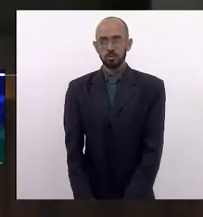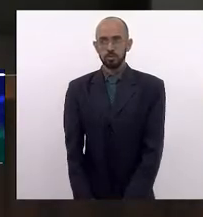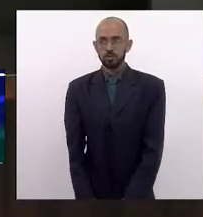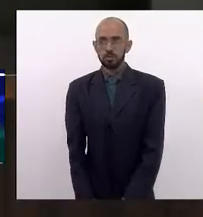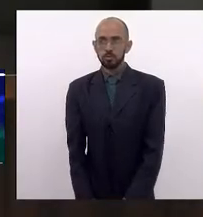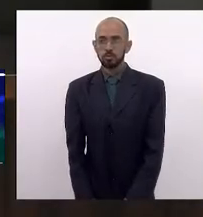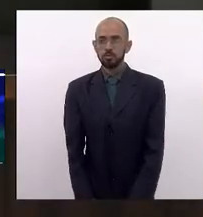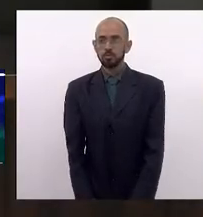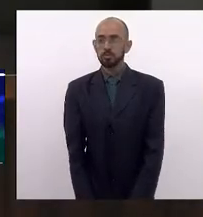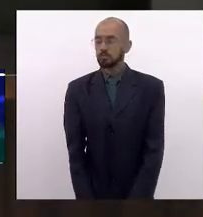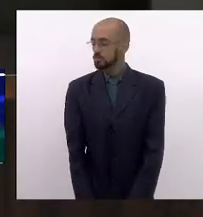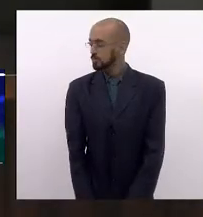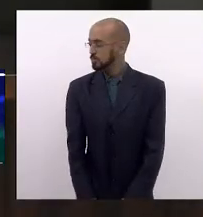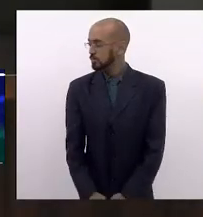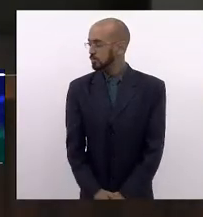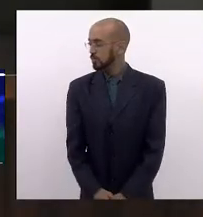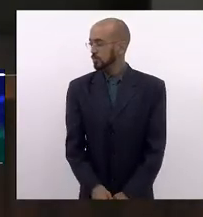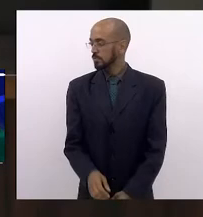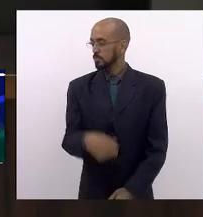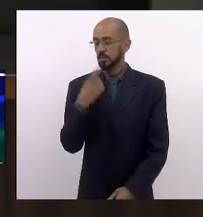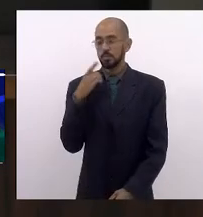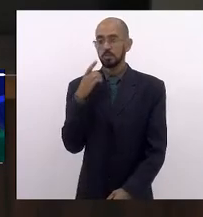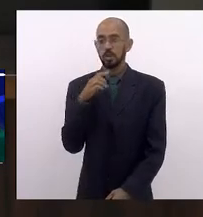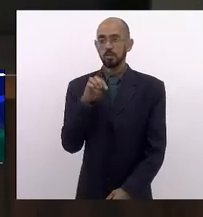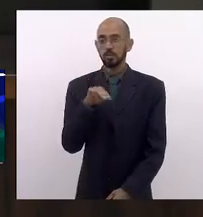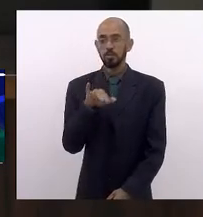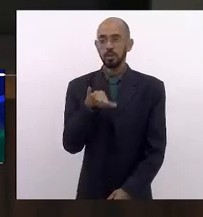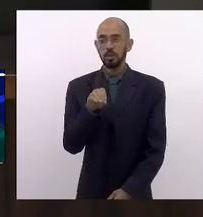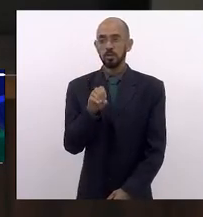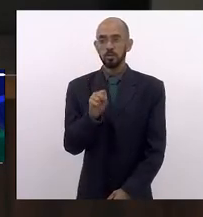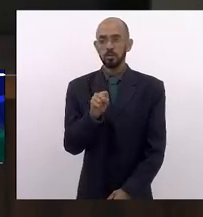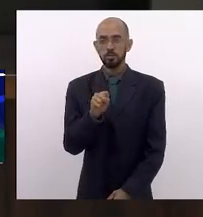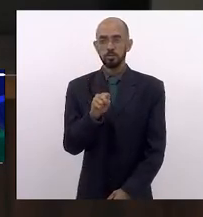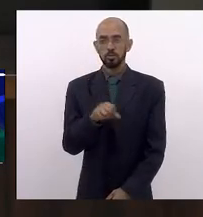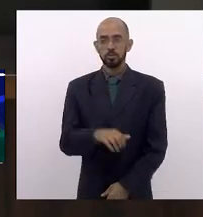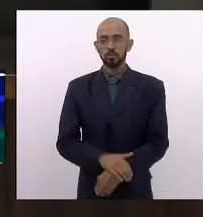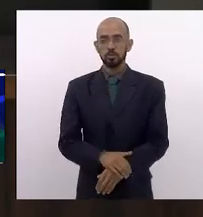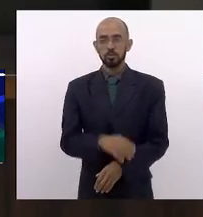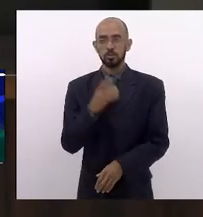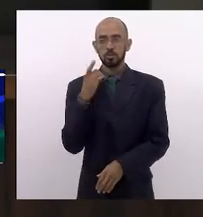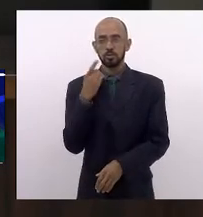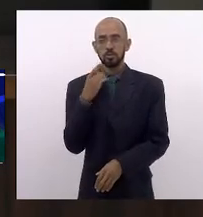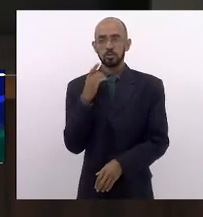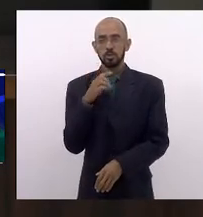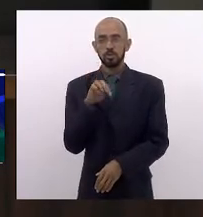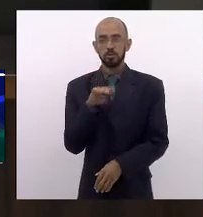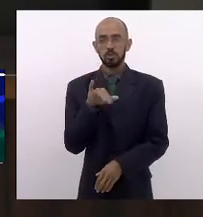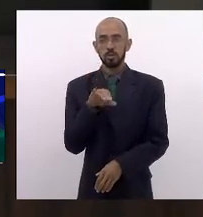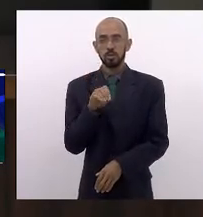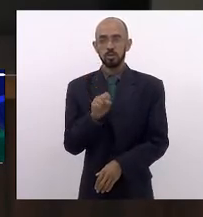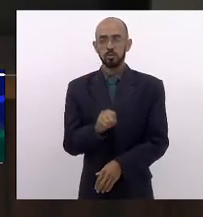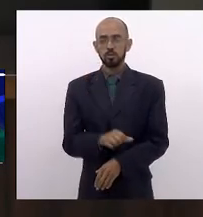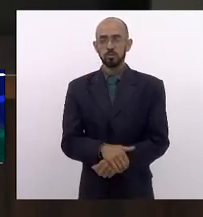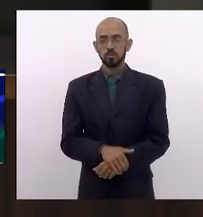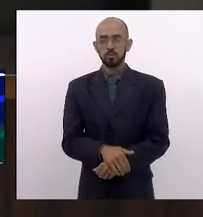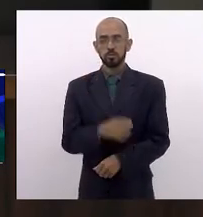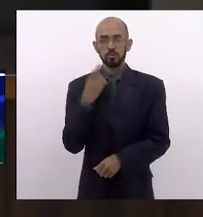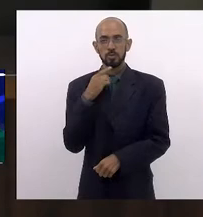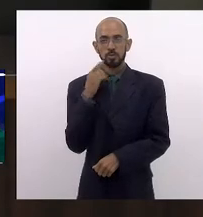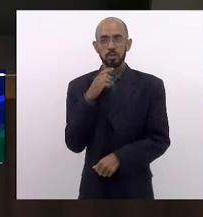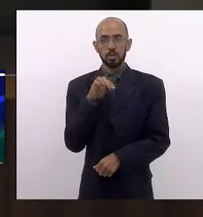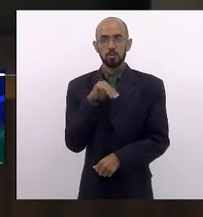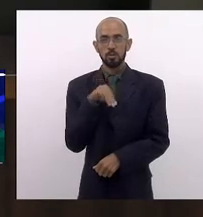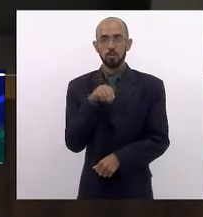o Deputado Marcus Miller o Deputado Marcus Miller Deputado da